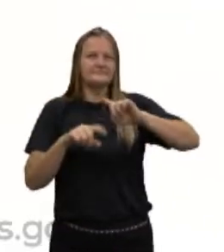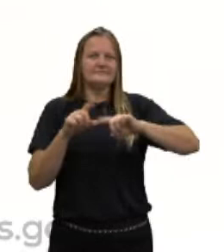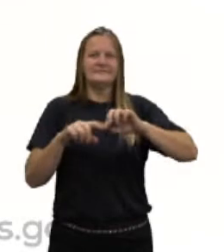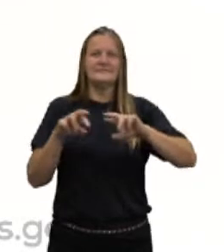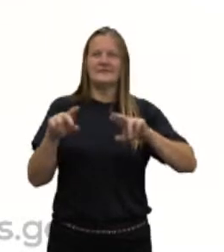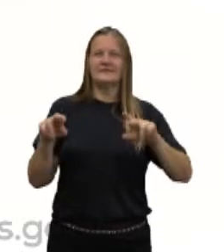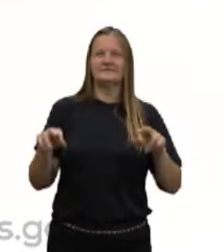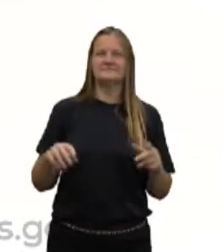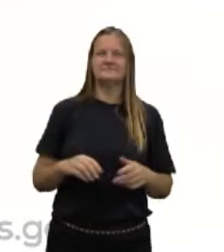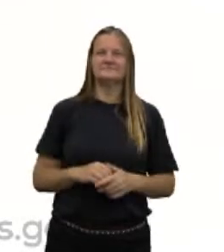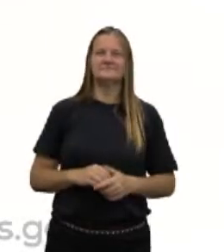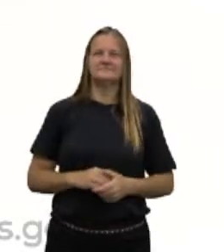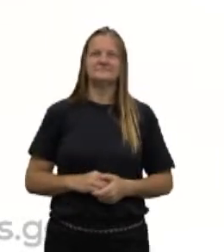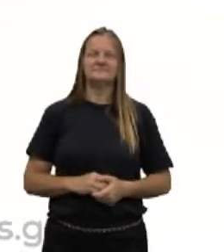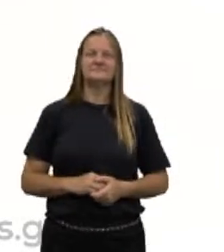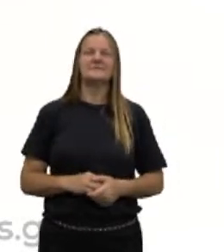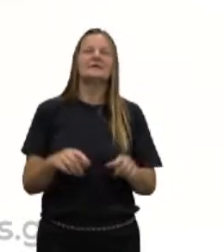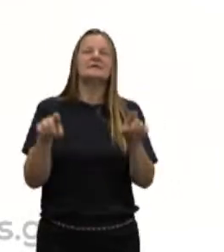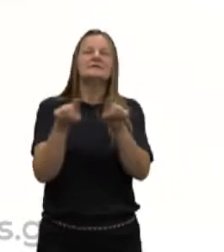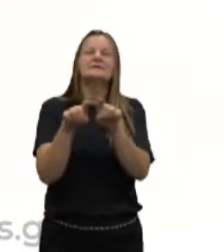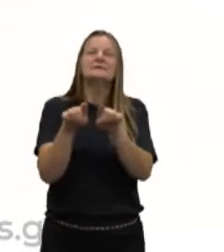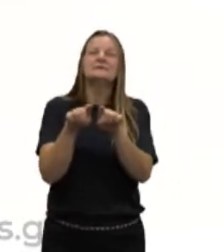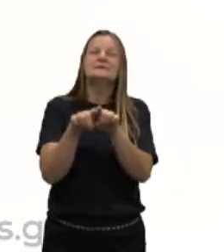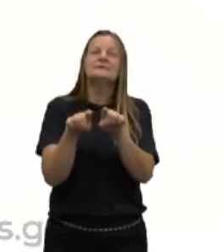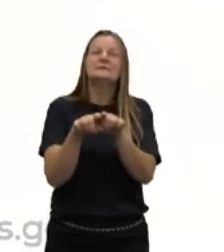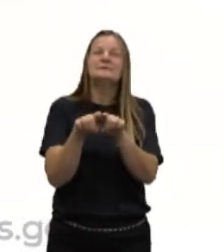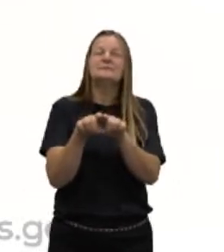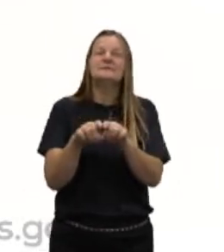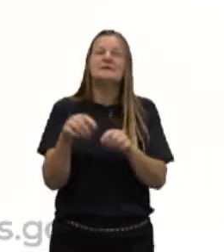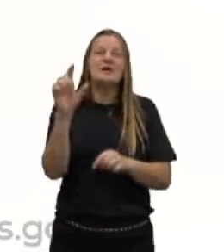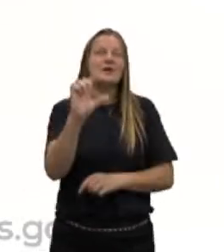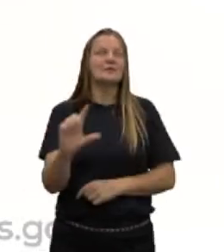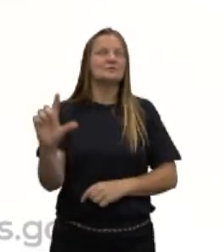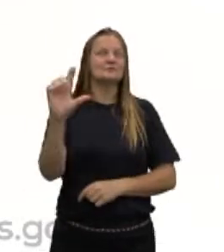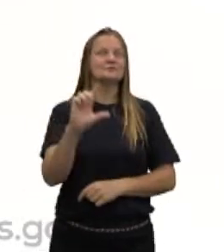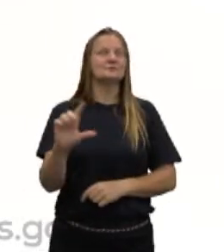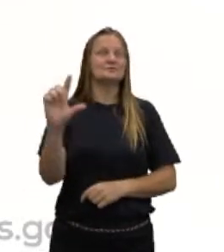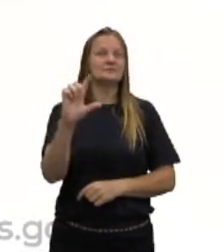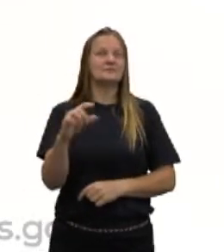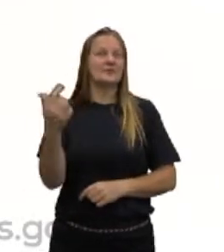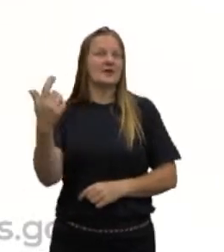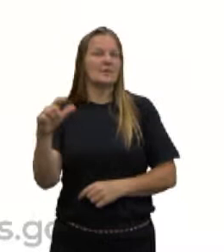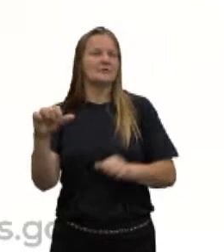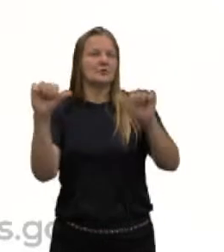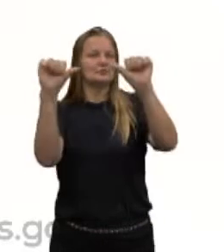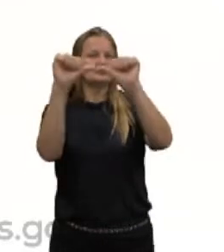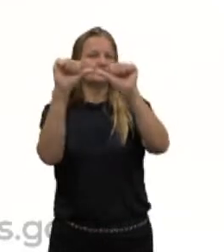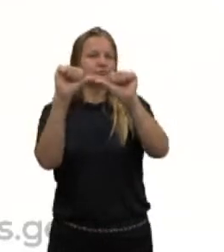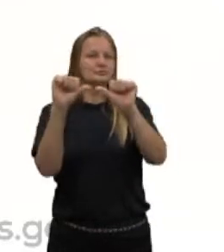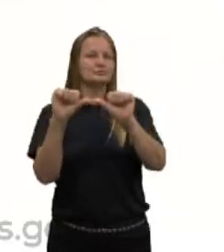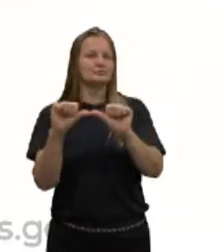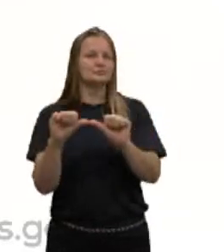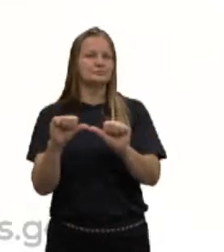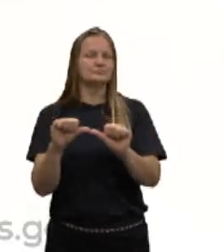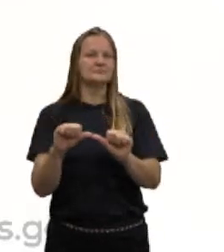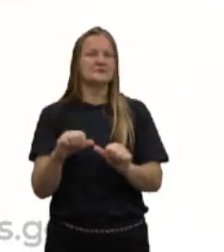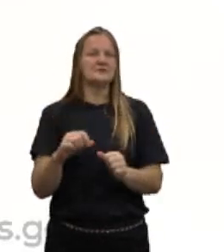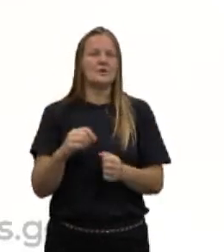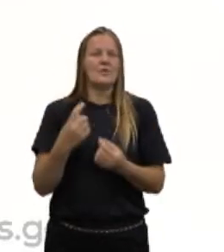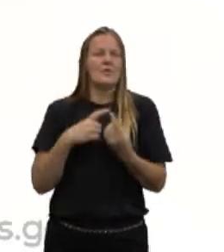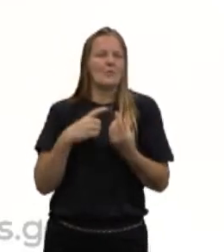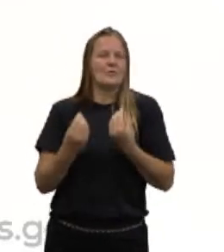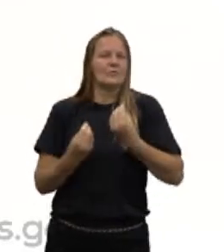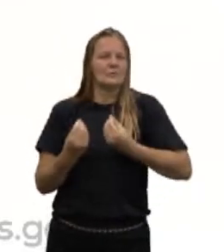situações. E também ali na parte da literatura, que é a repetição simétrica, tá? Uhum. No sentido